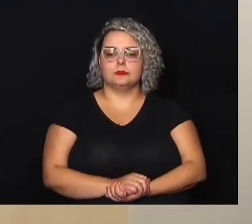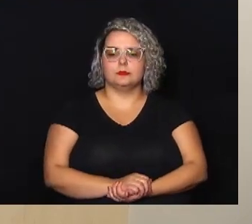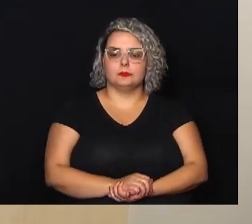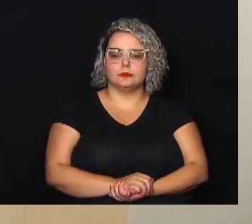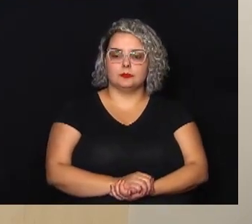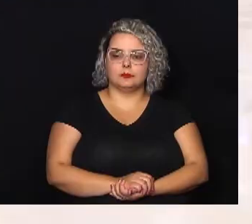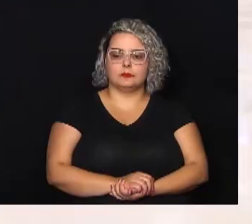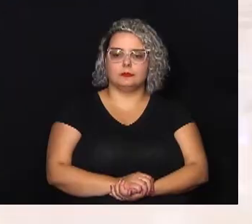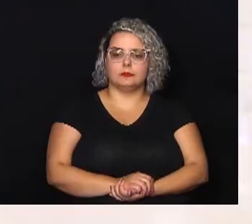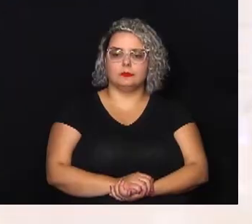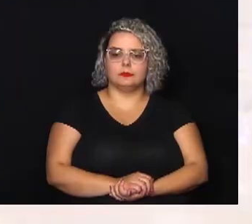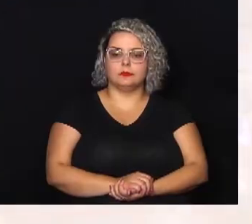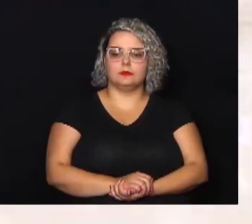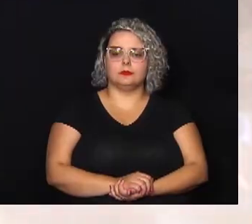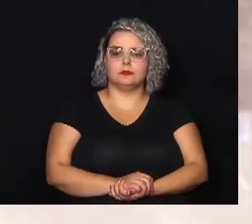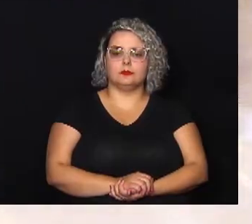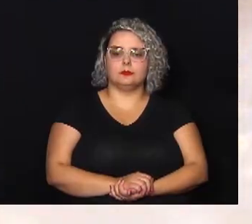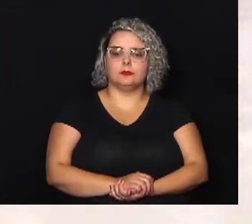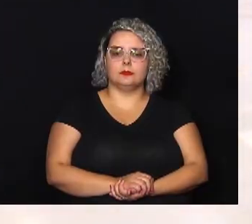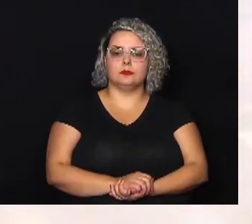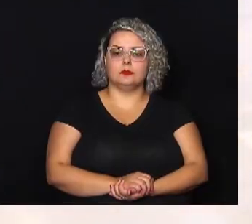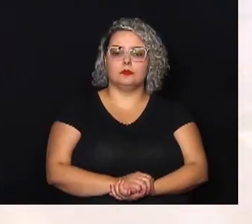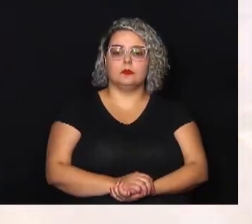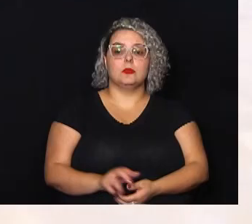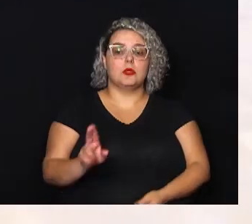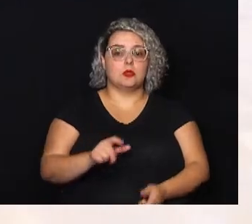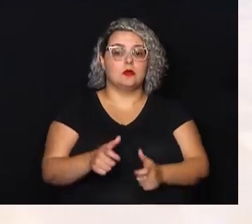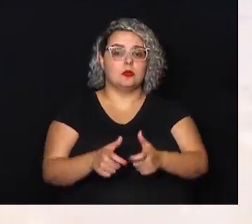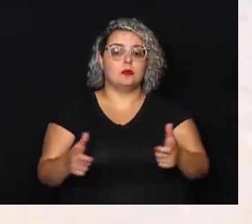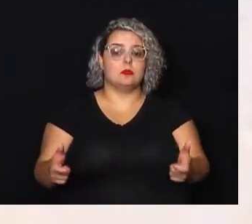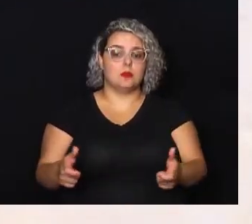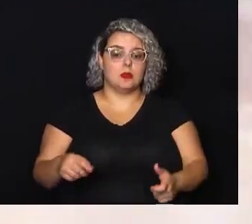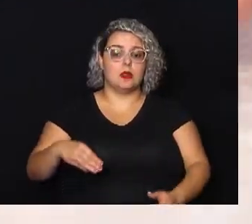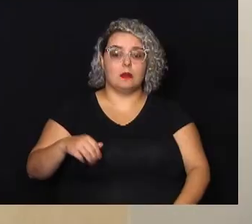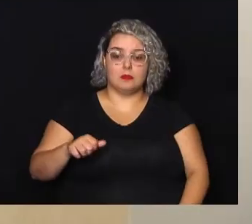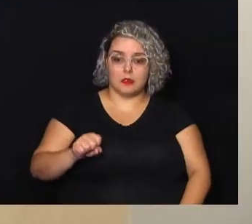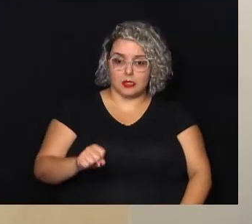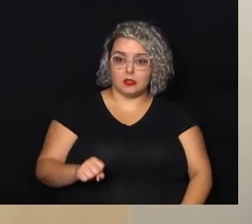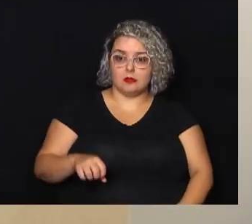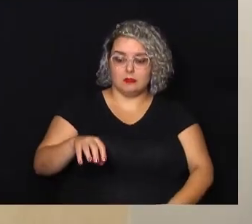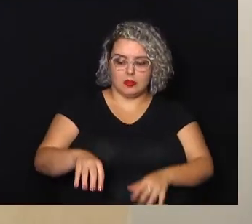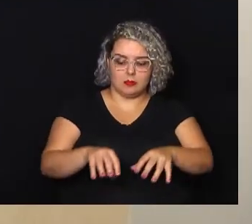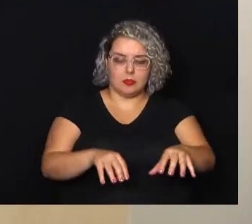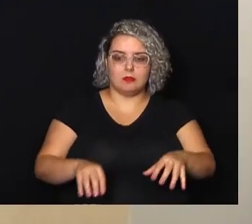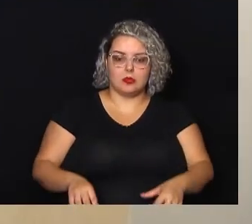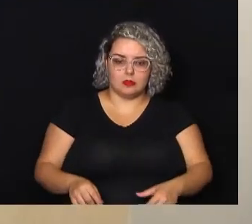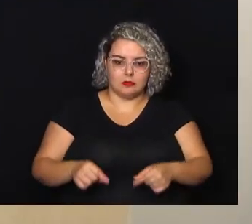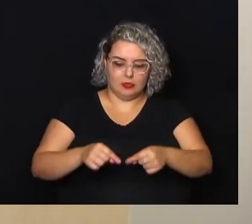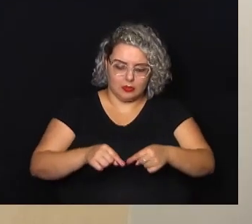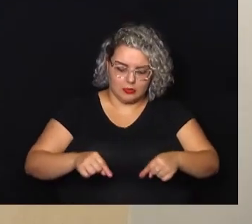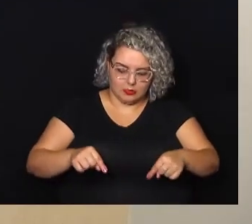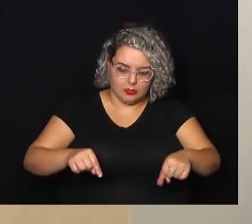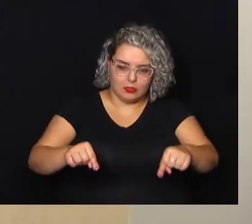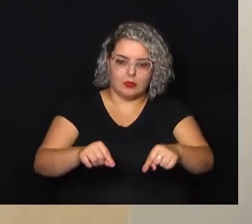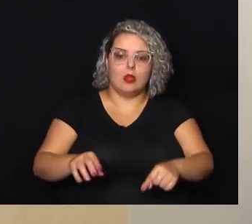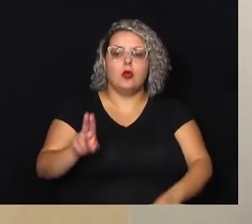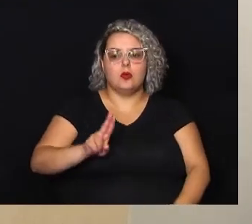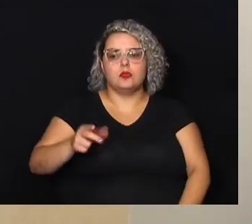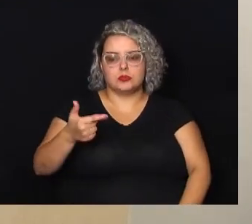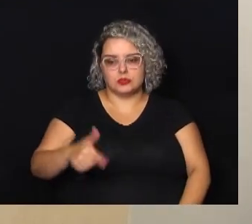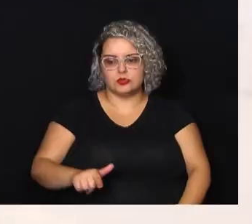aqui pra gente poder otimizar a maior área pra usar a massa. Porque aí agora a gente vai recortar tudo e as bordinhas a